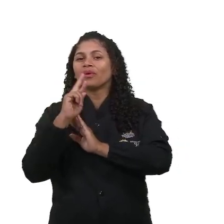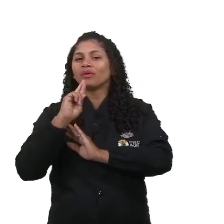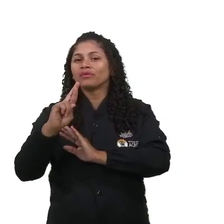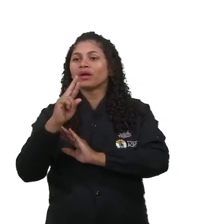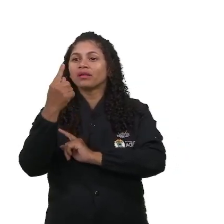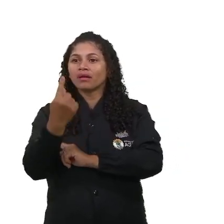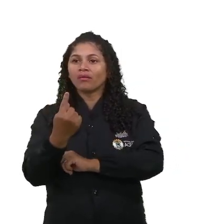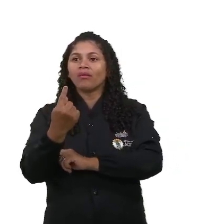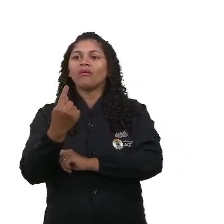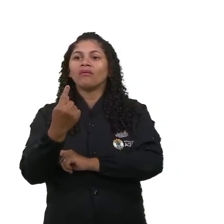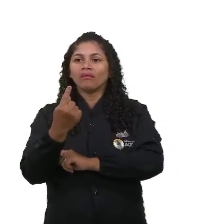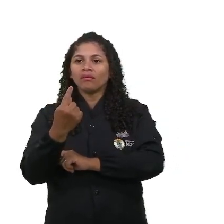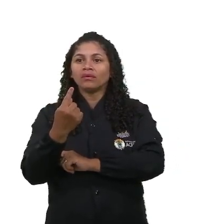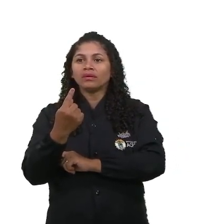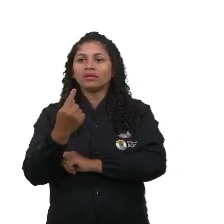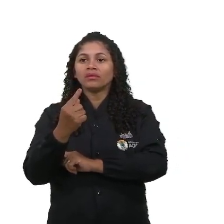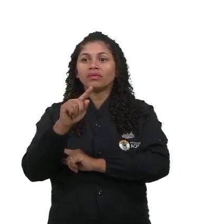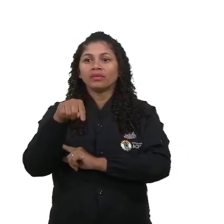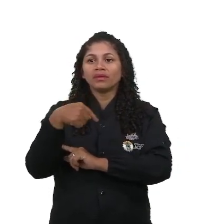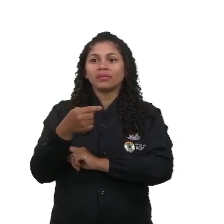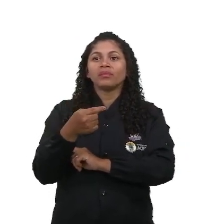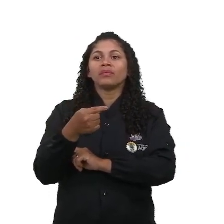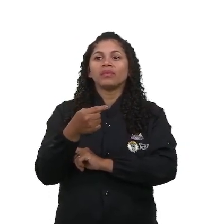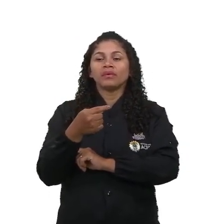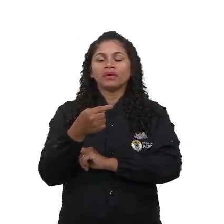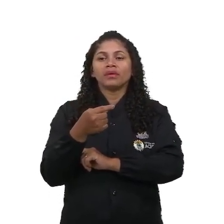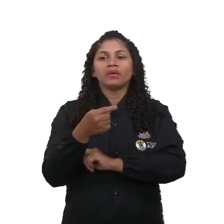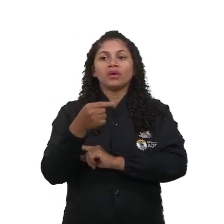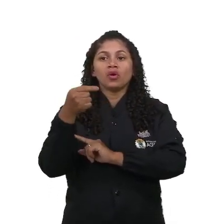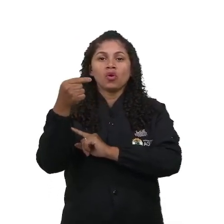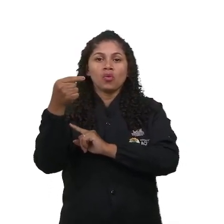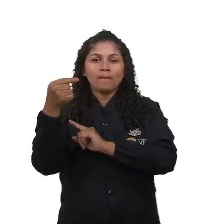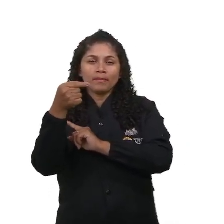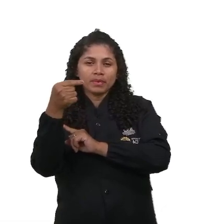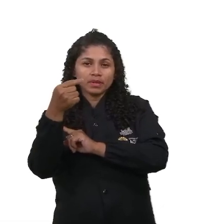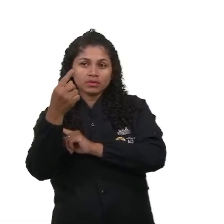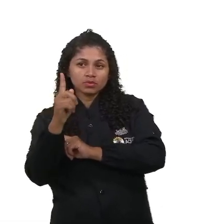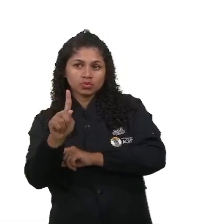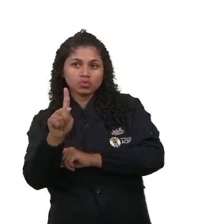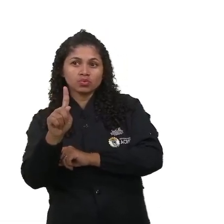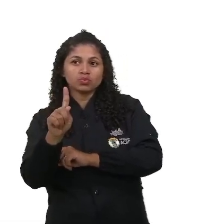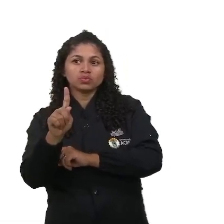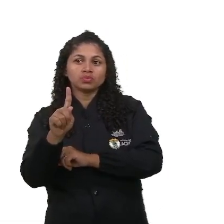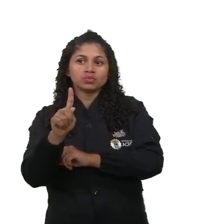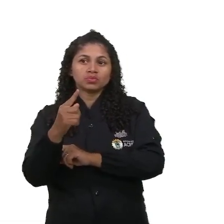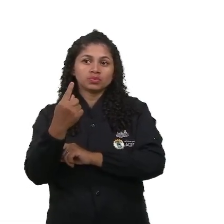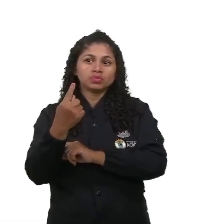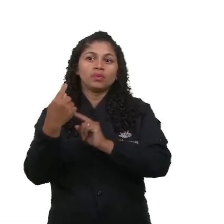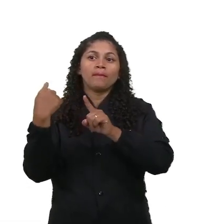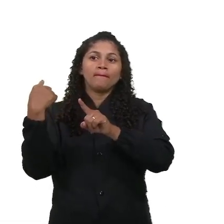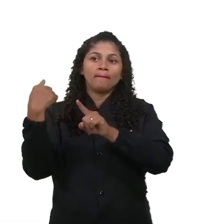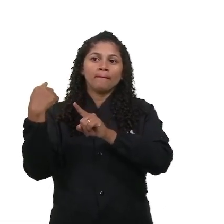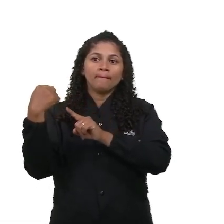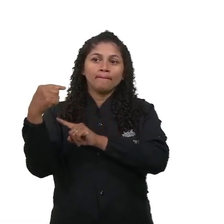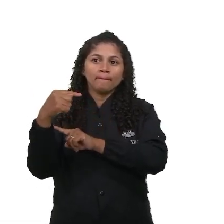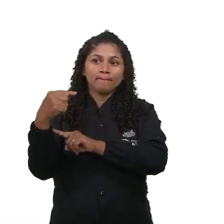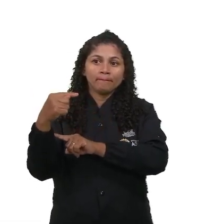E por fim, a terceira menos a terceira. 4 menos 1, 3. Sempre